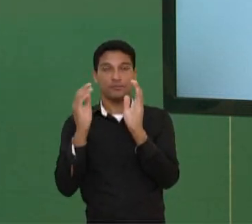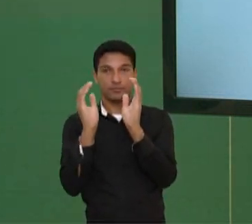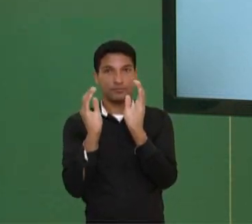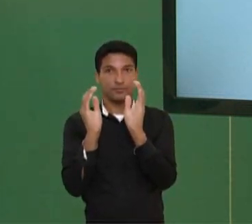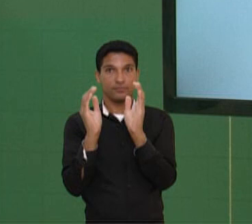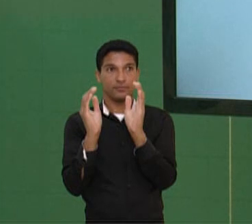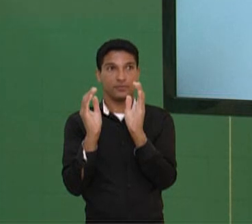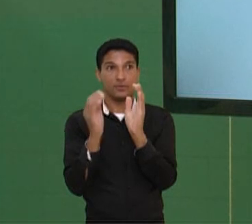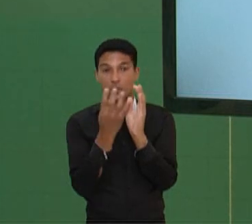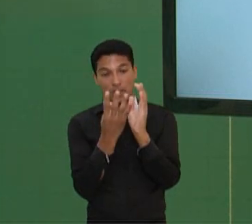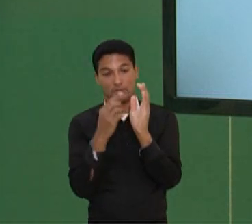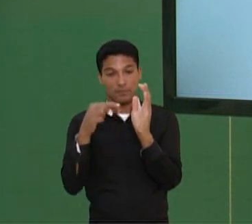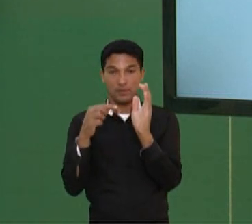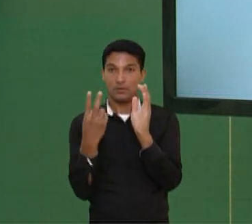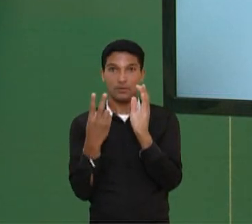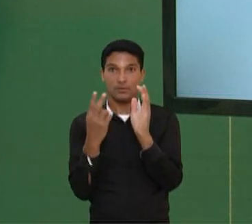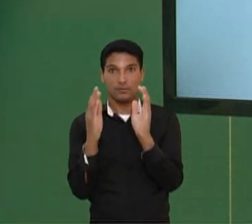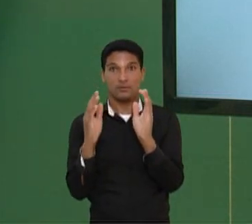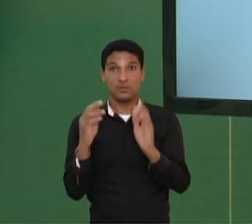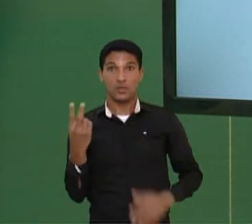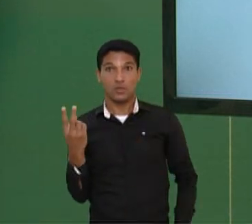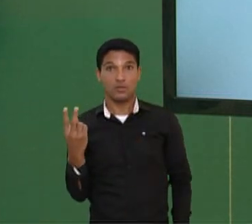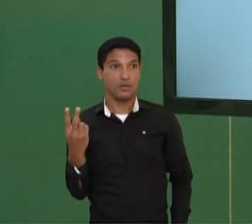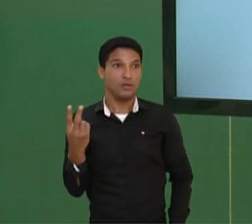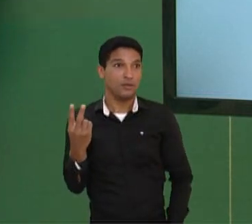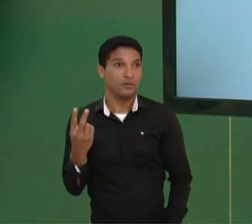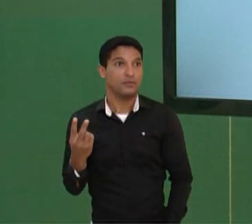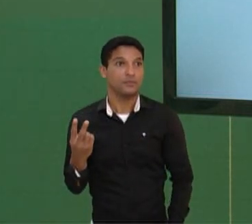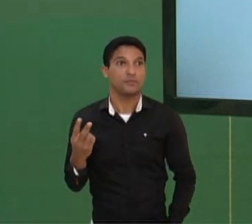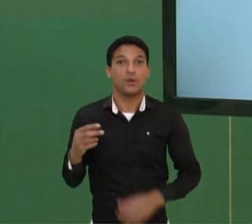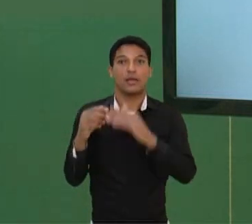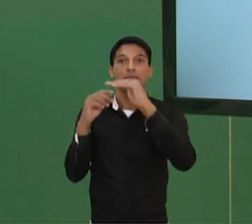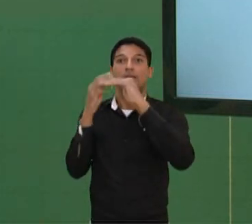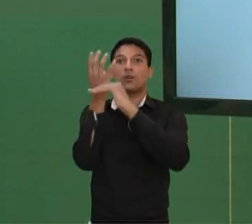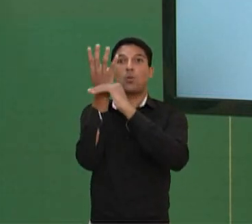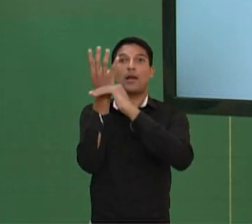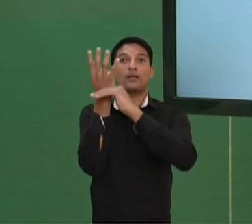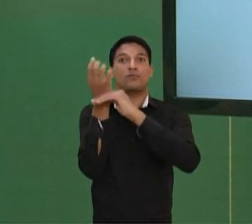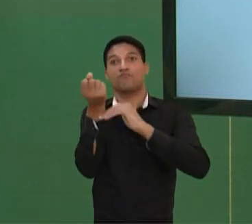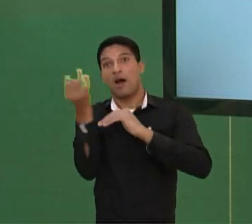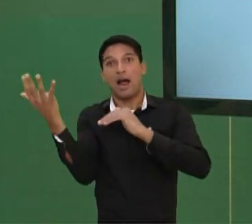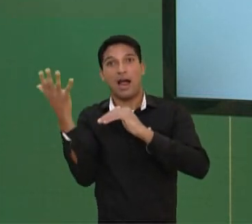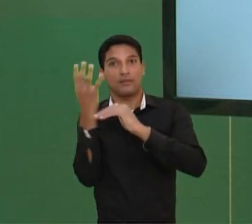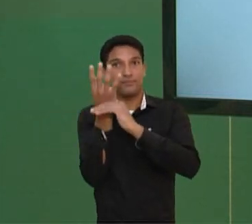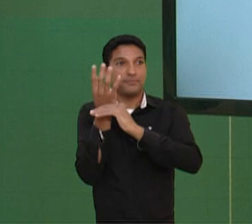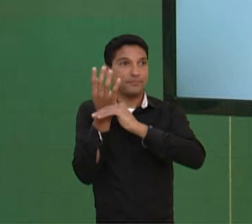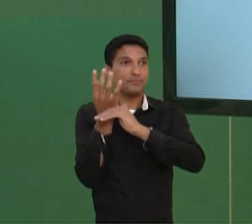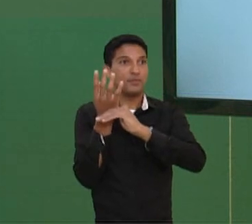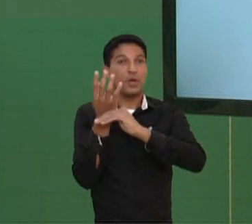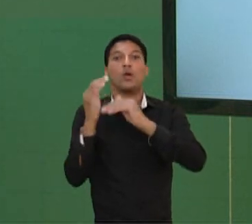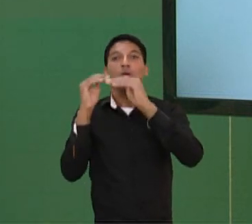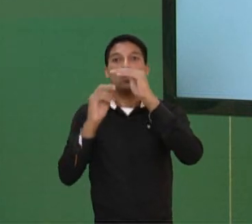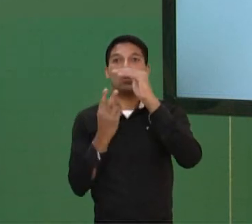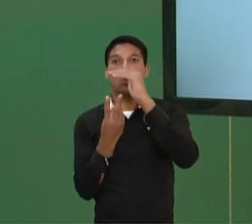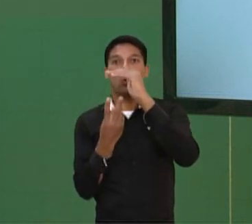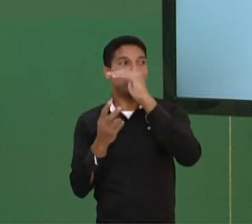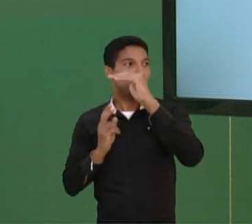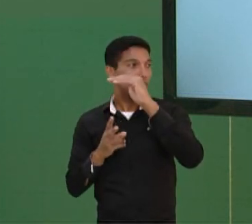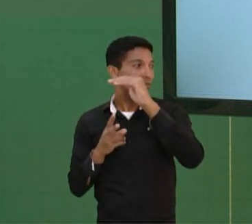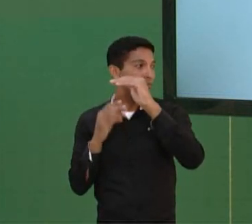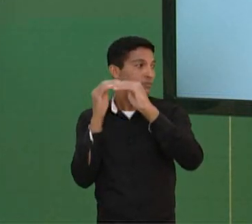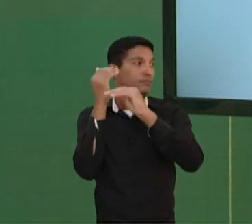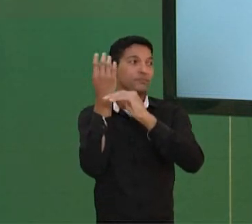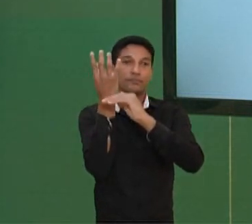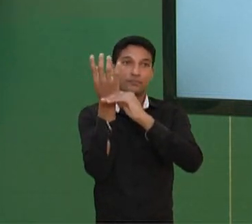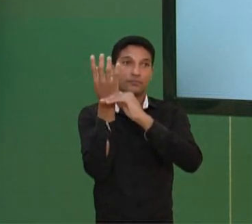menos 2 vai ficar 2, então aqui vai ser 4 fatorial, esse 2 aqui eu mantenho, esse daqui eu